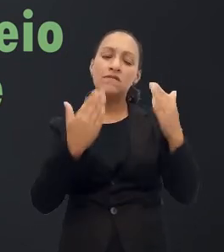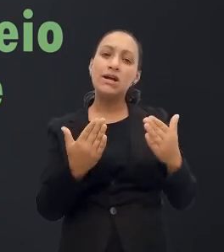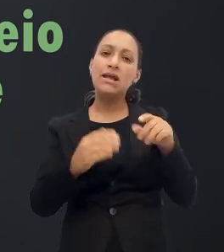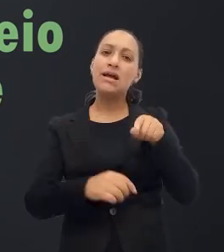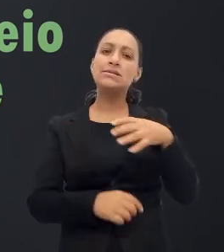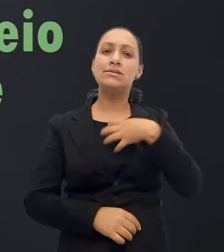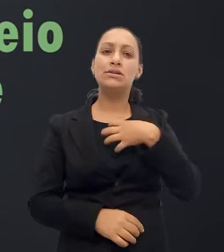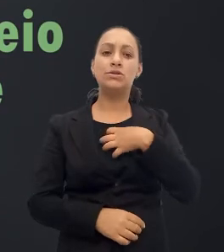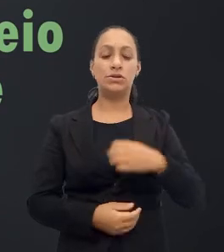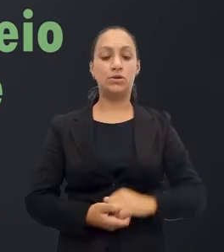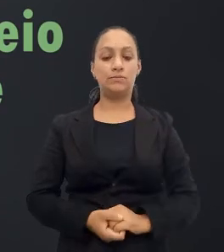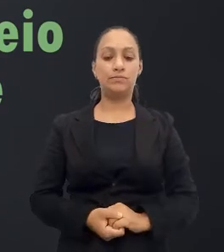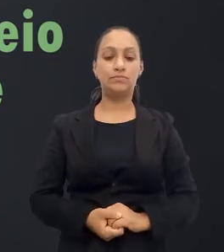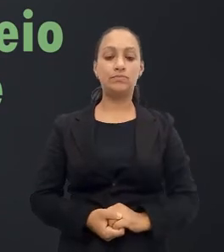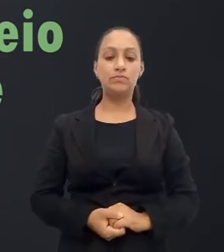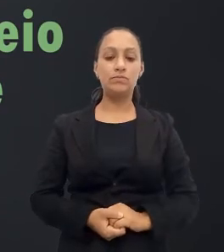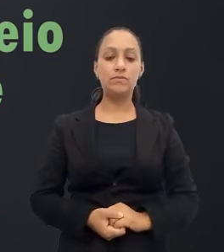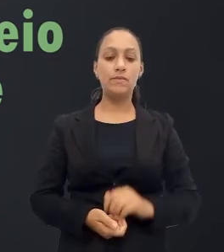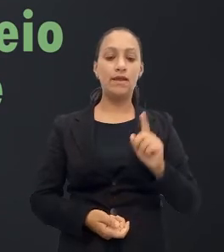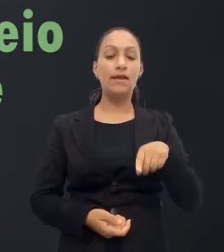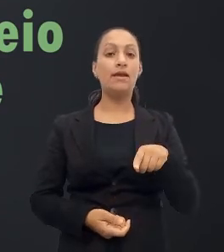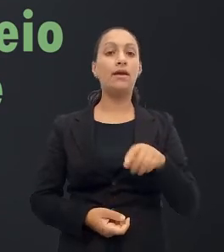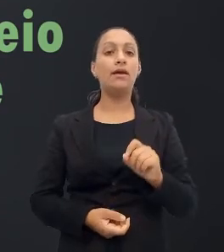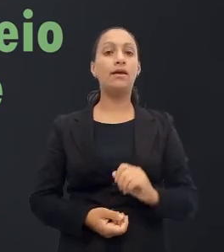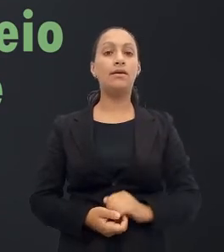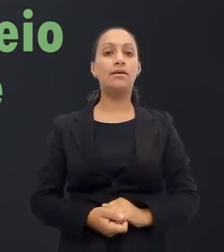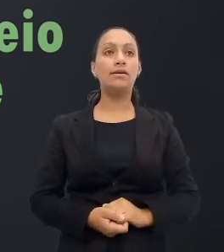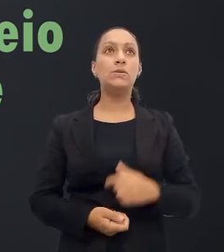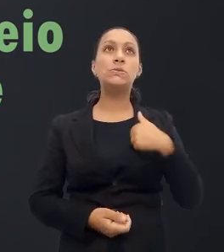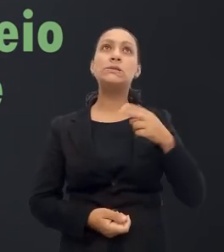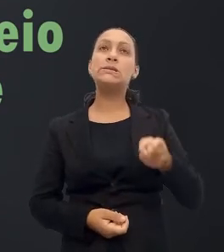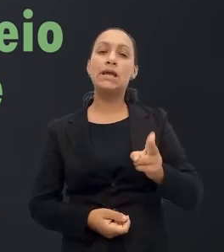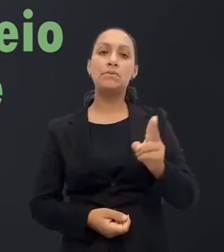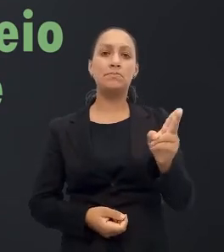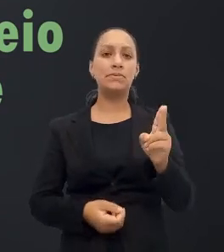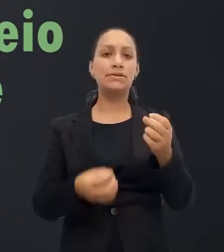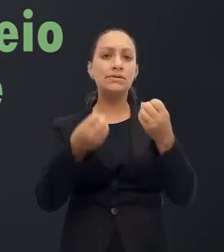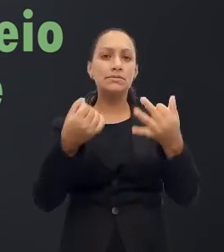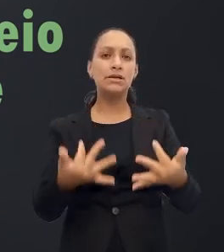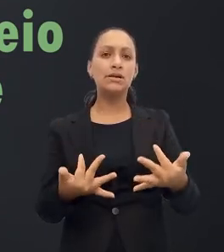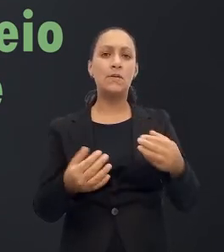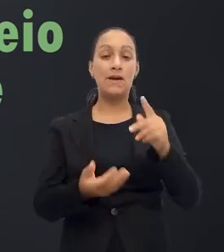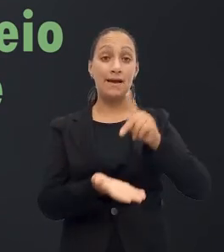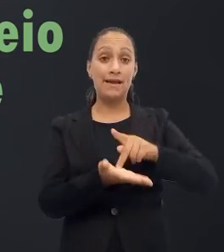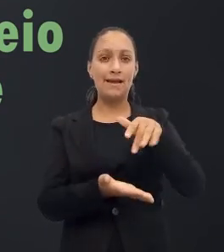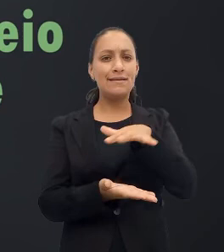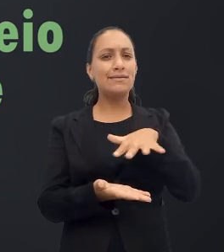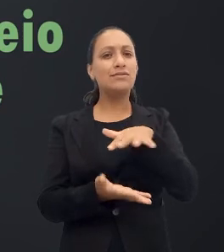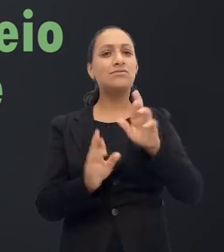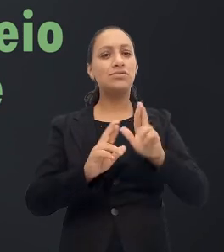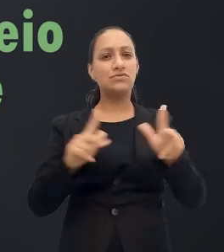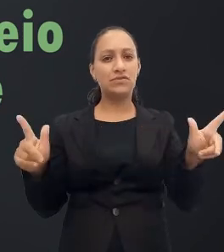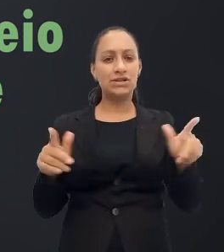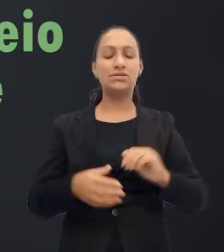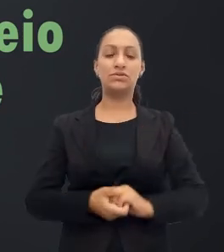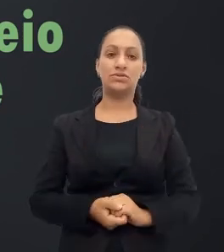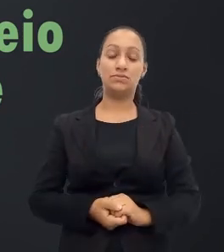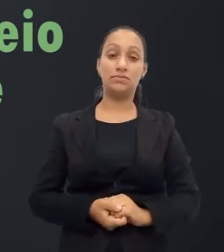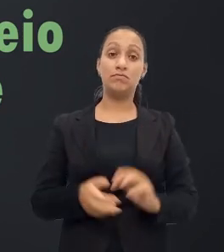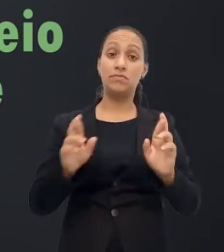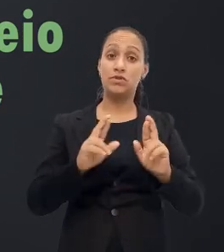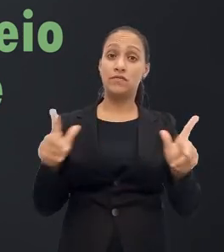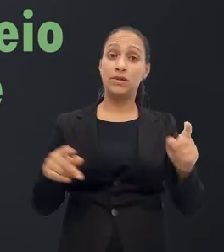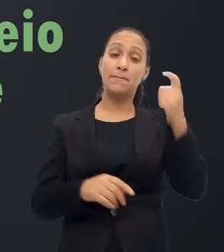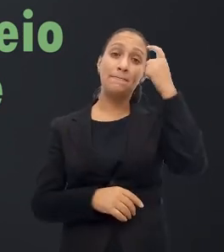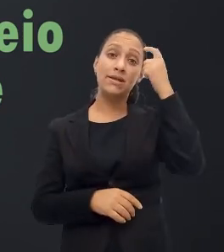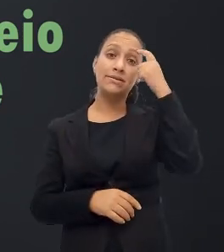mas é algo, eu sempre digo assim, né? A nossa realidade é diferente, então é diferente da gente